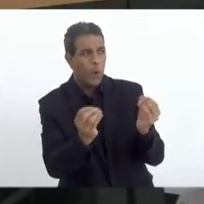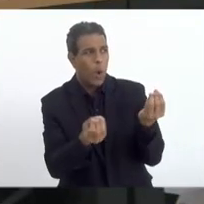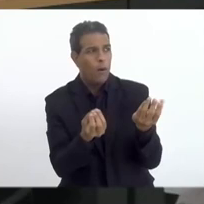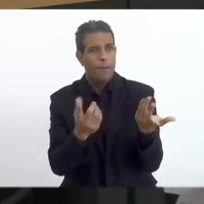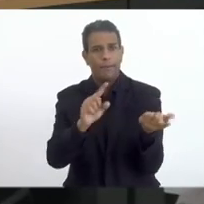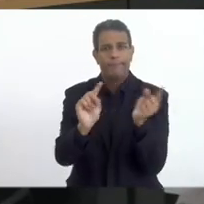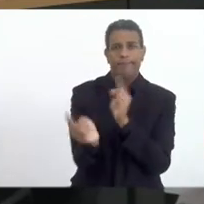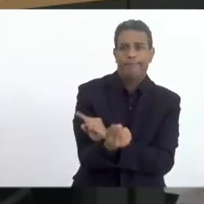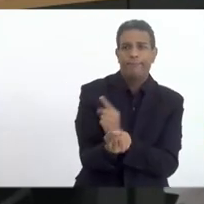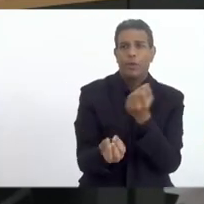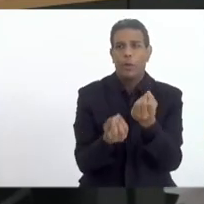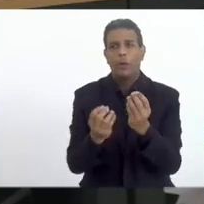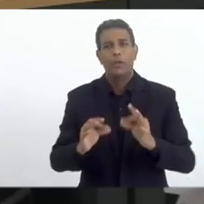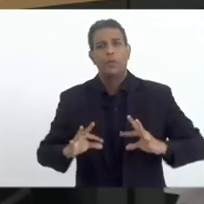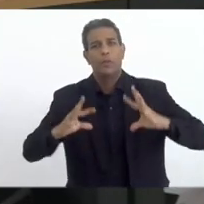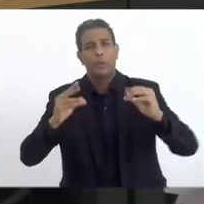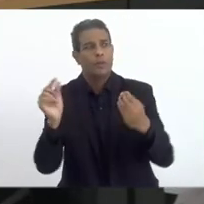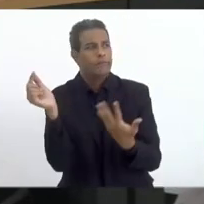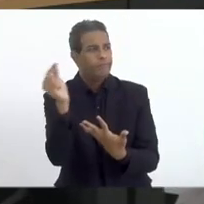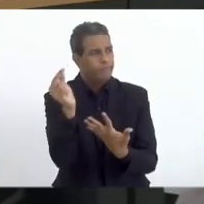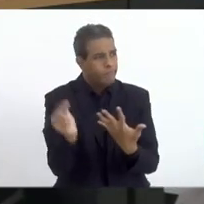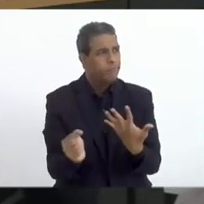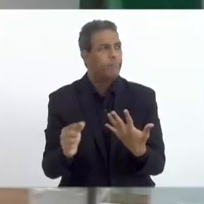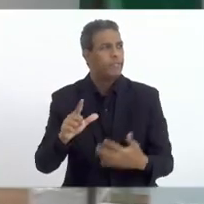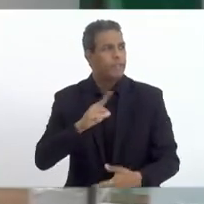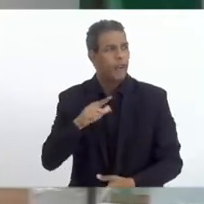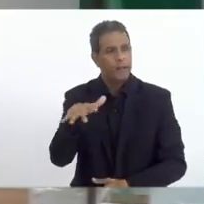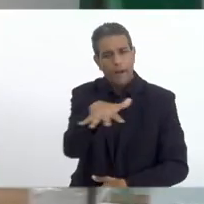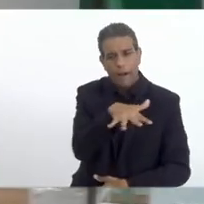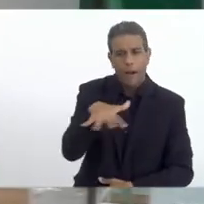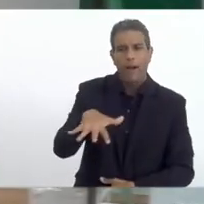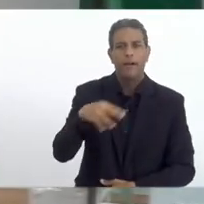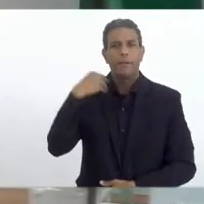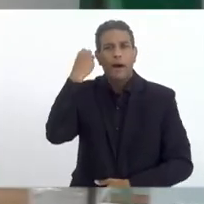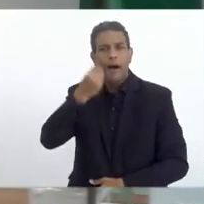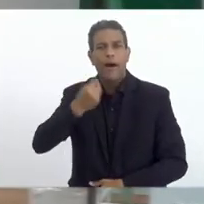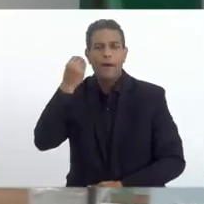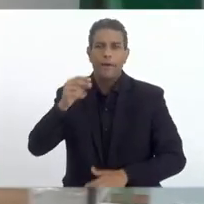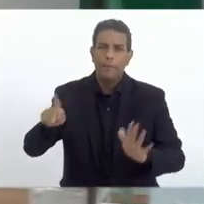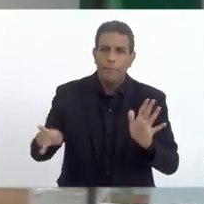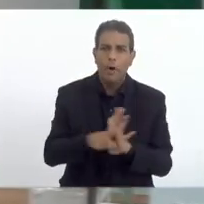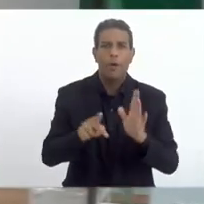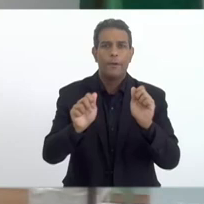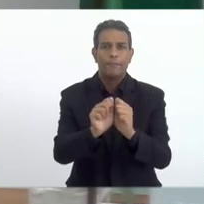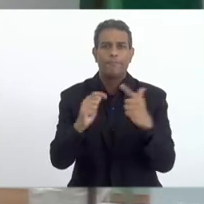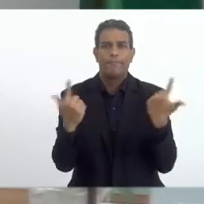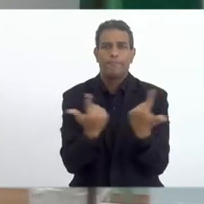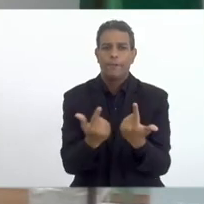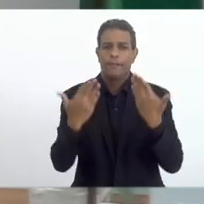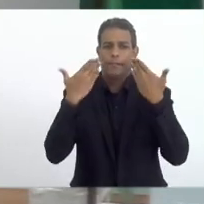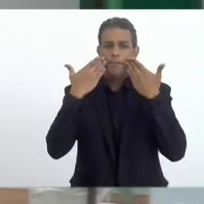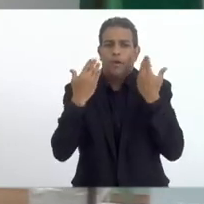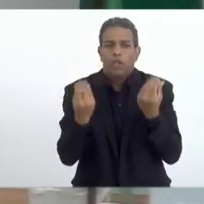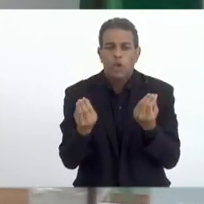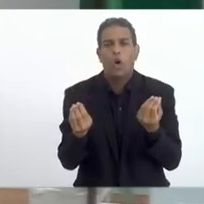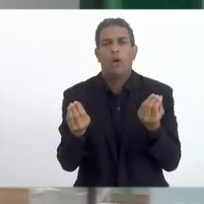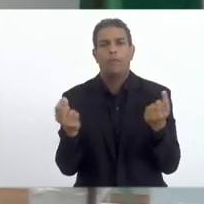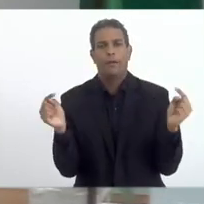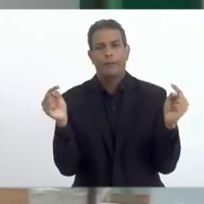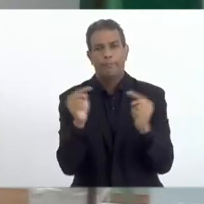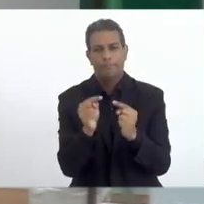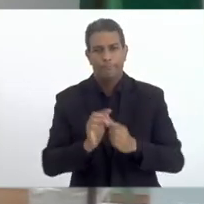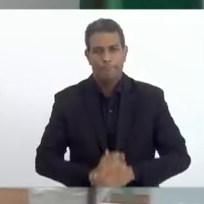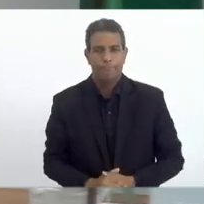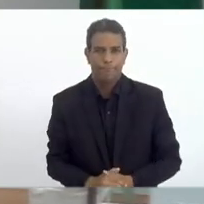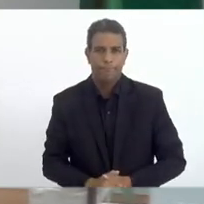Né? Então, tudo isso só é a experiência do parlamento que mostra. Acho que outros que jogam para a plateia sabem que